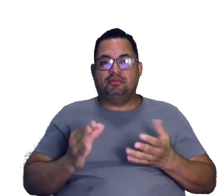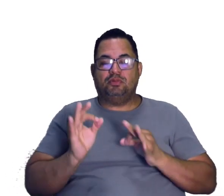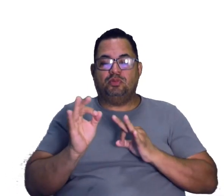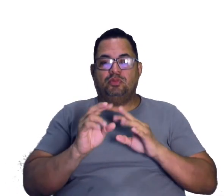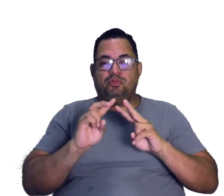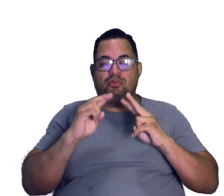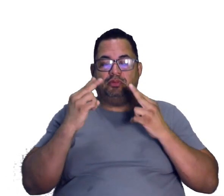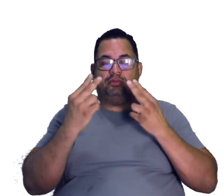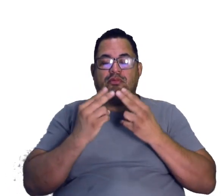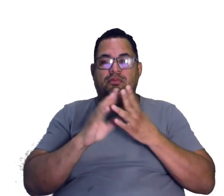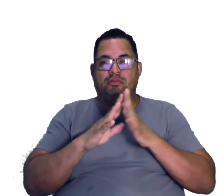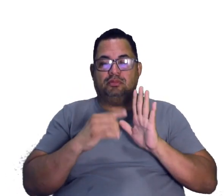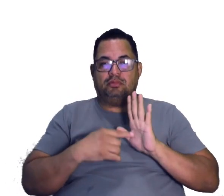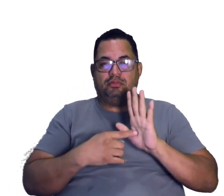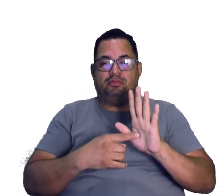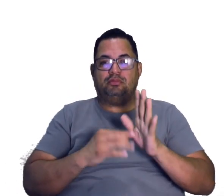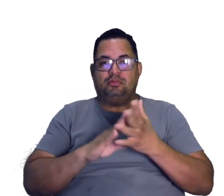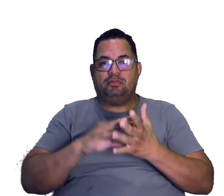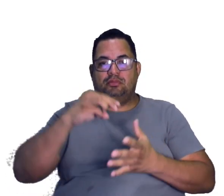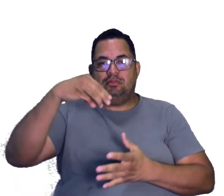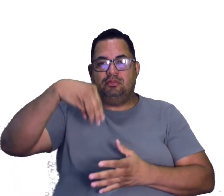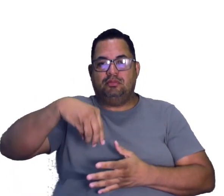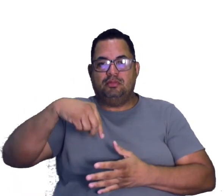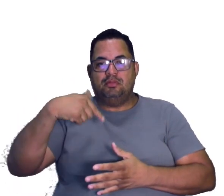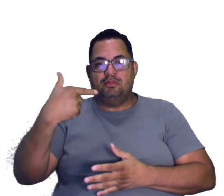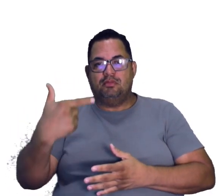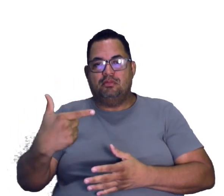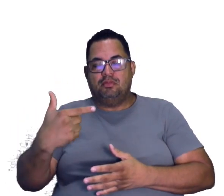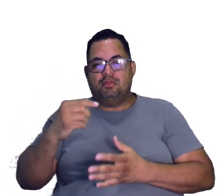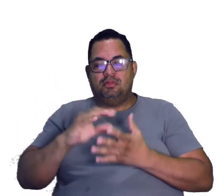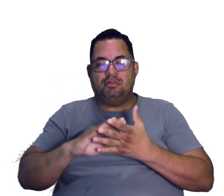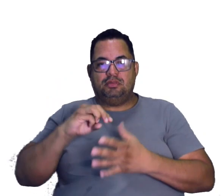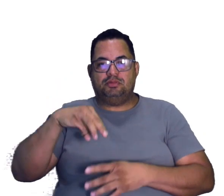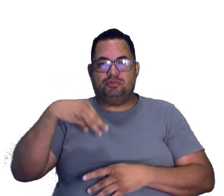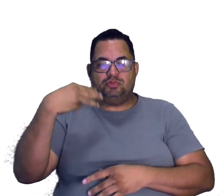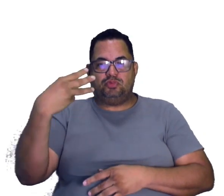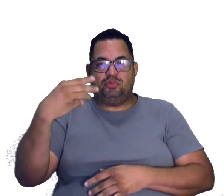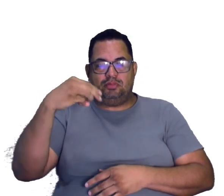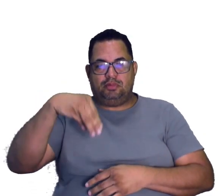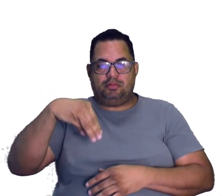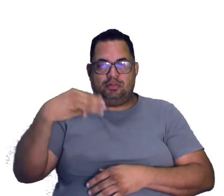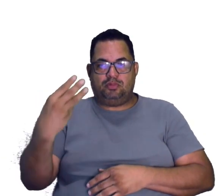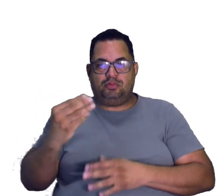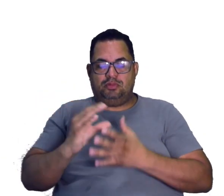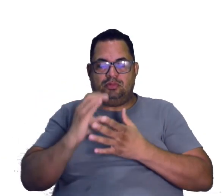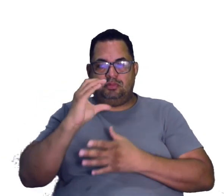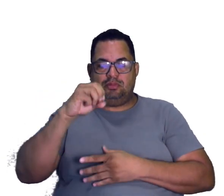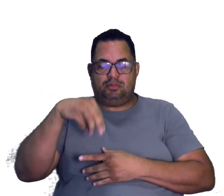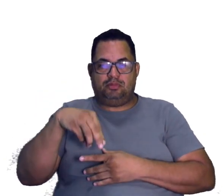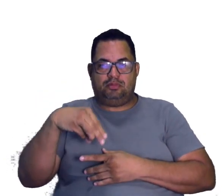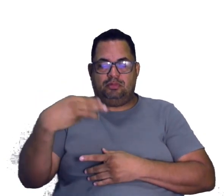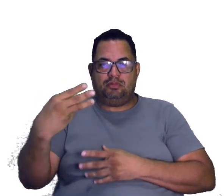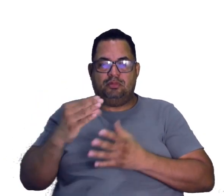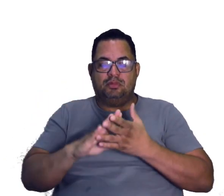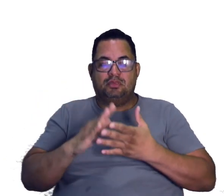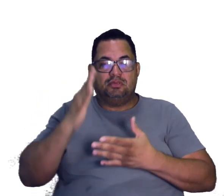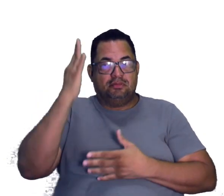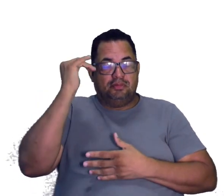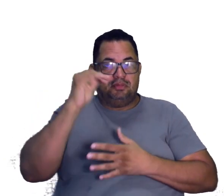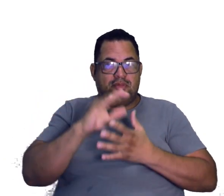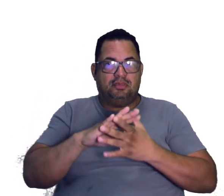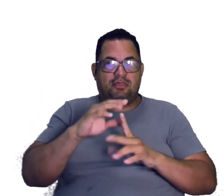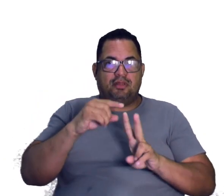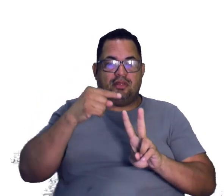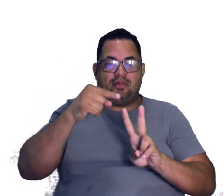forma como ele é expressado, metros cúbicos, centímetros cúbicos, né, professor Almeida? Aí o pessoal, eu vou mexer com potência, o que